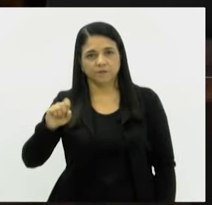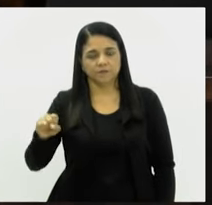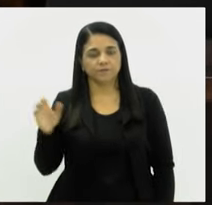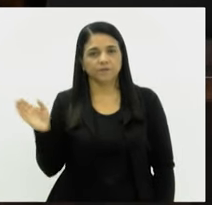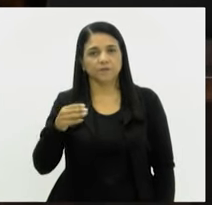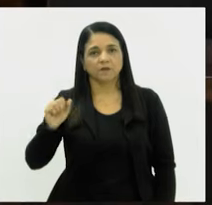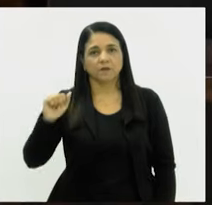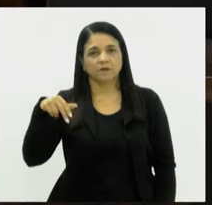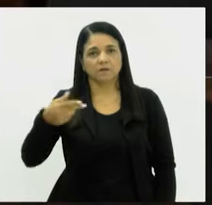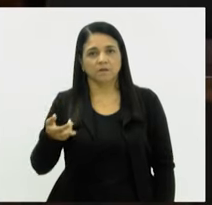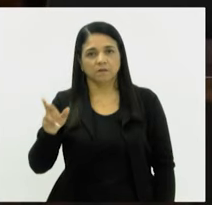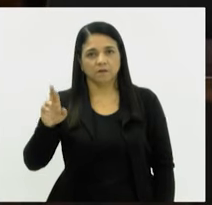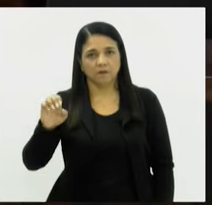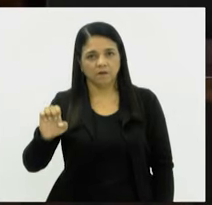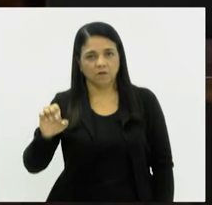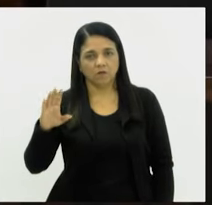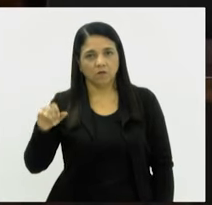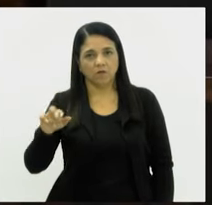André Correia,